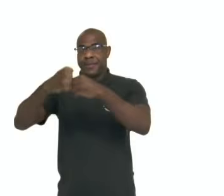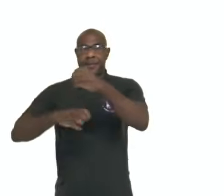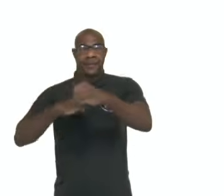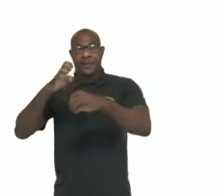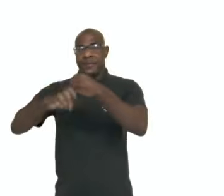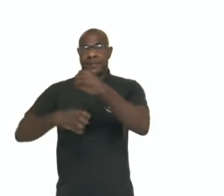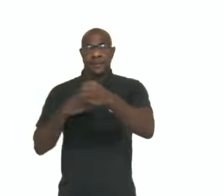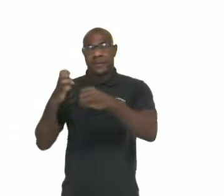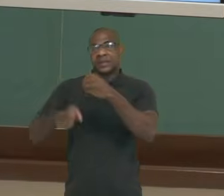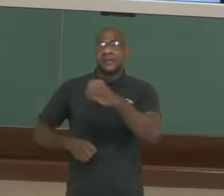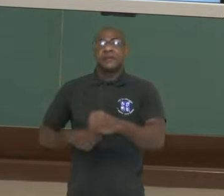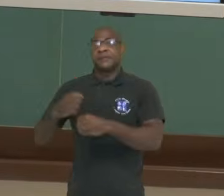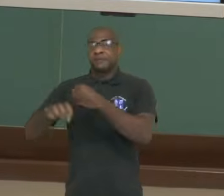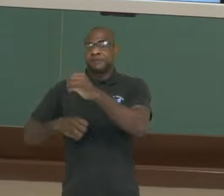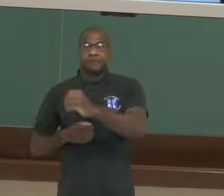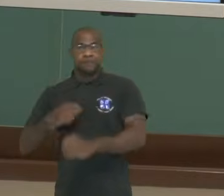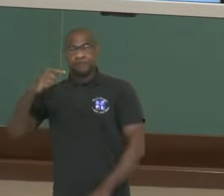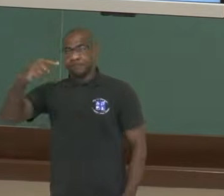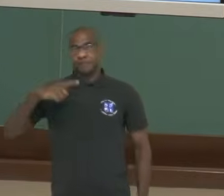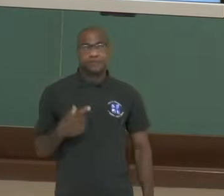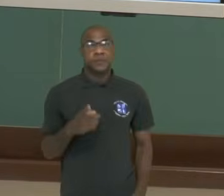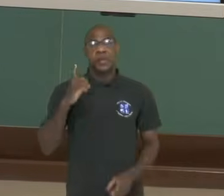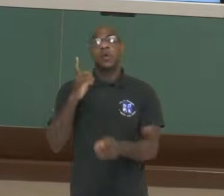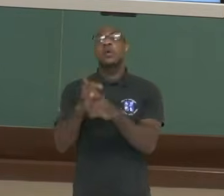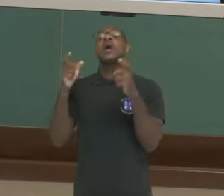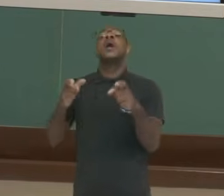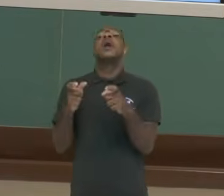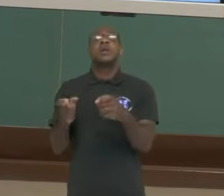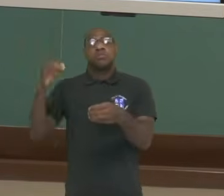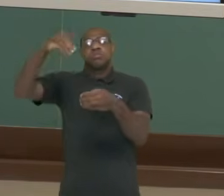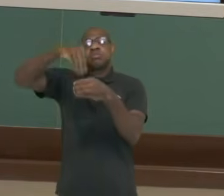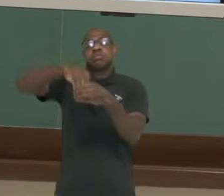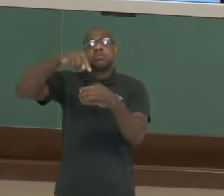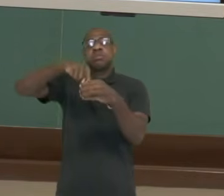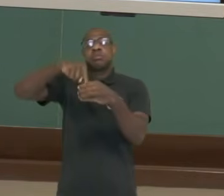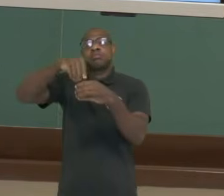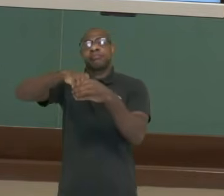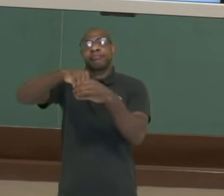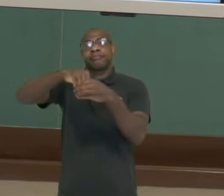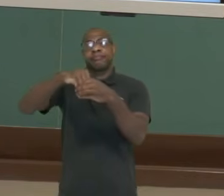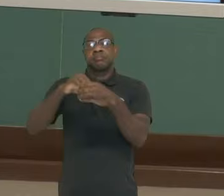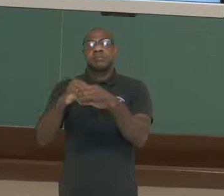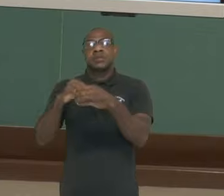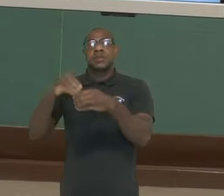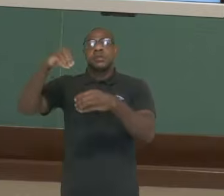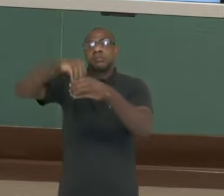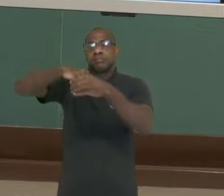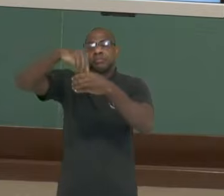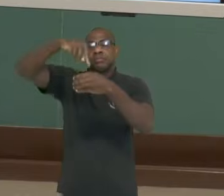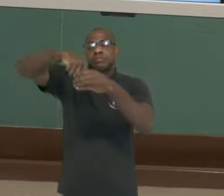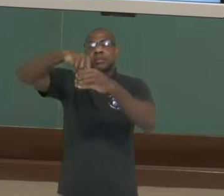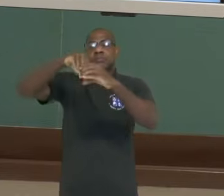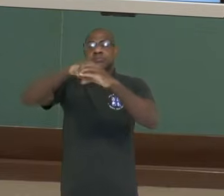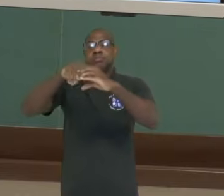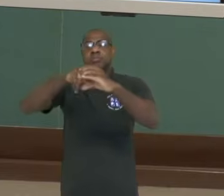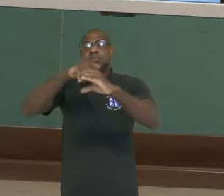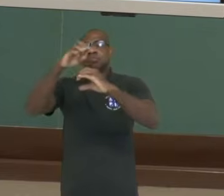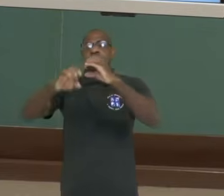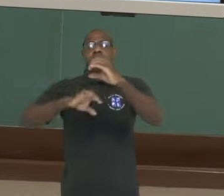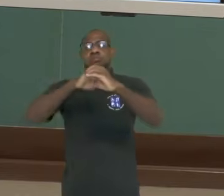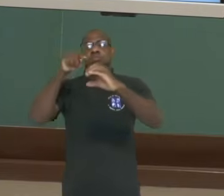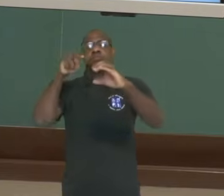prótons e os nêutrons, eles encontram-se onde? Na região central do átomo, tá? Na região central, que é